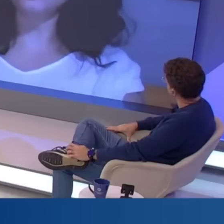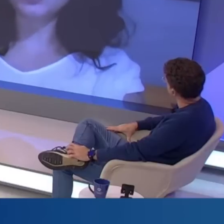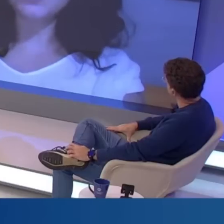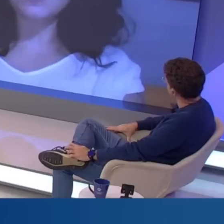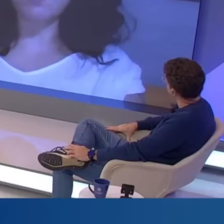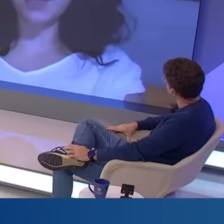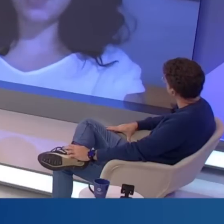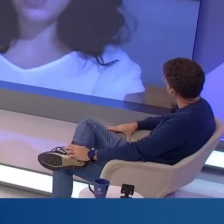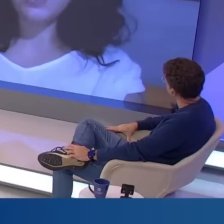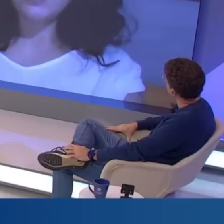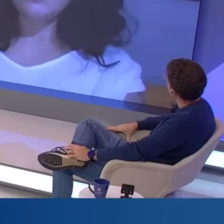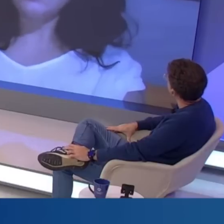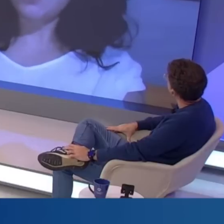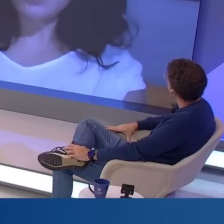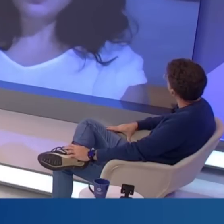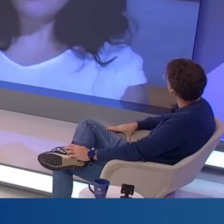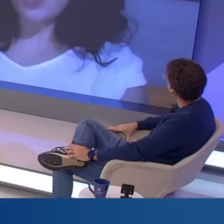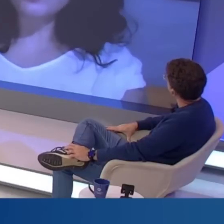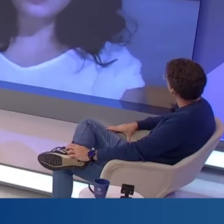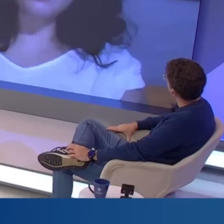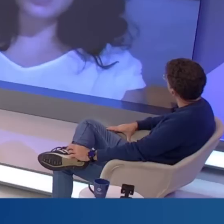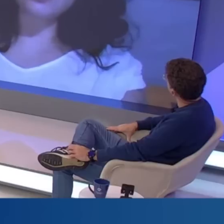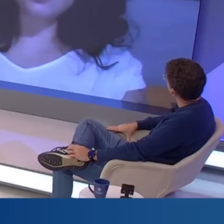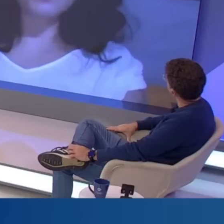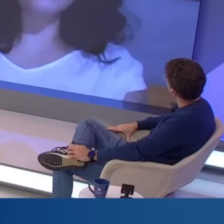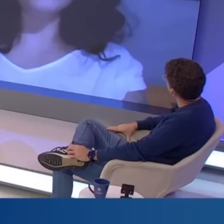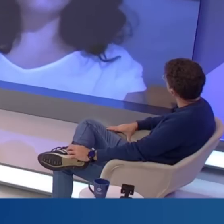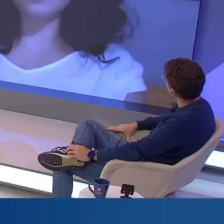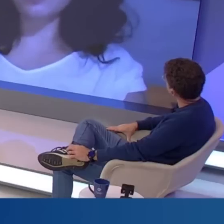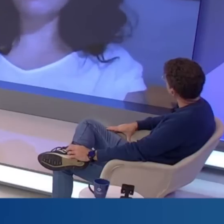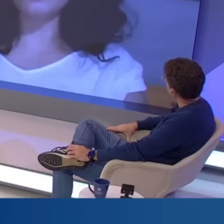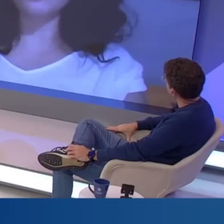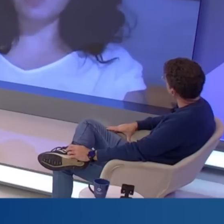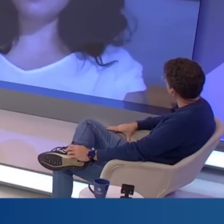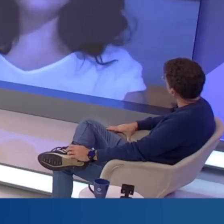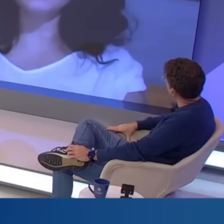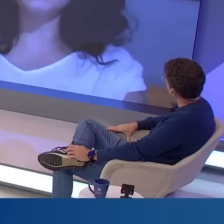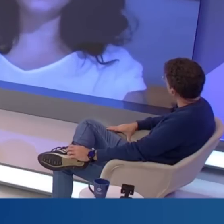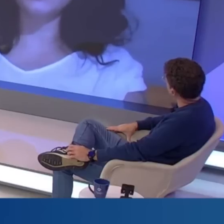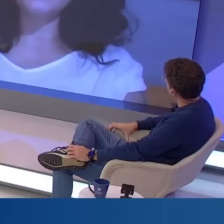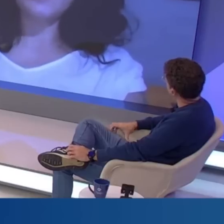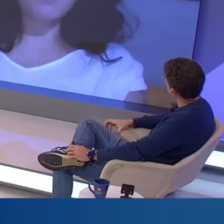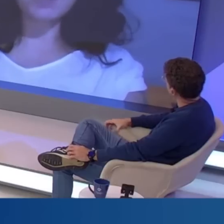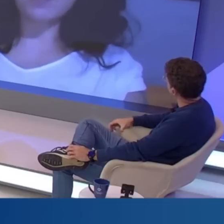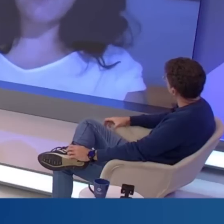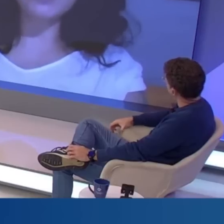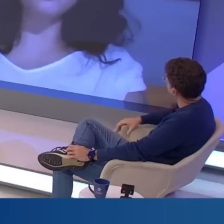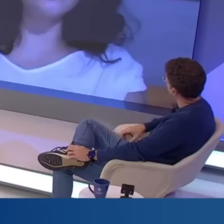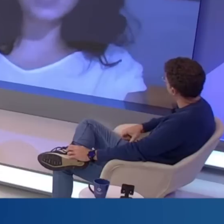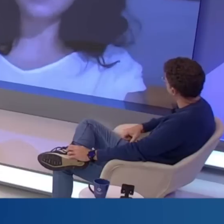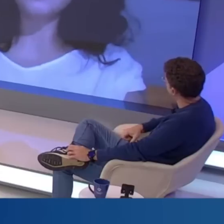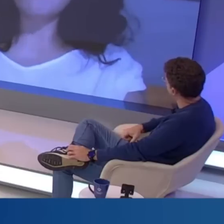aumenta o desemprego. Então, a gente pode sim usar juros para conter a inflação de alimentos. Eu acabei de dizer que não, né? Ah, porque não tem como